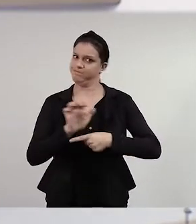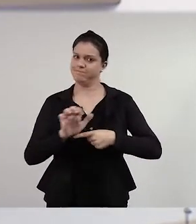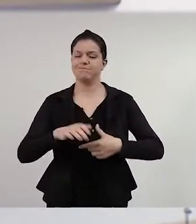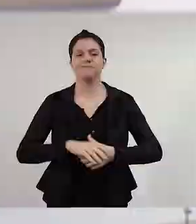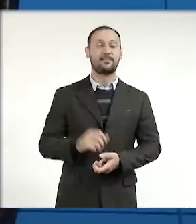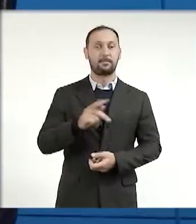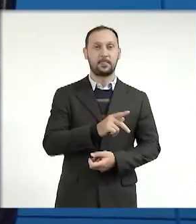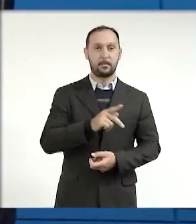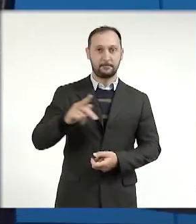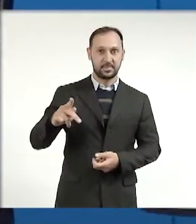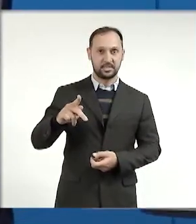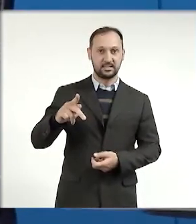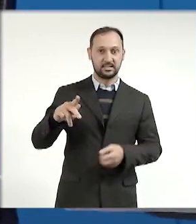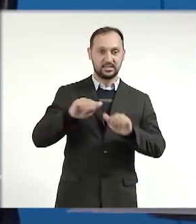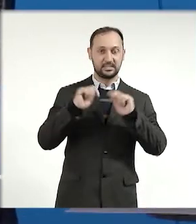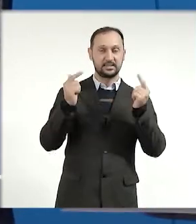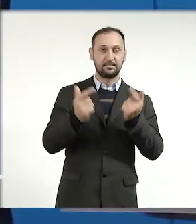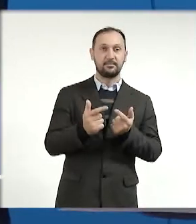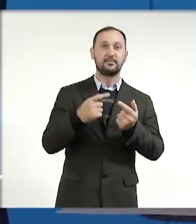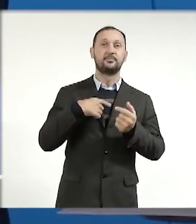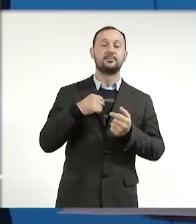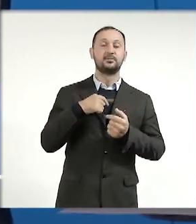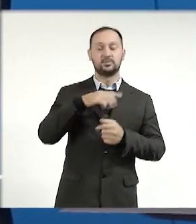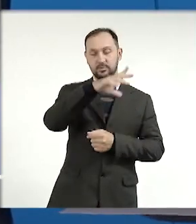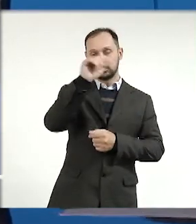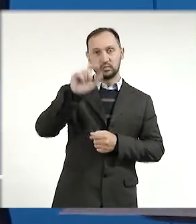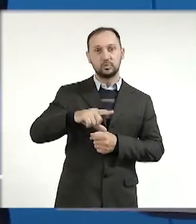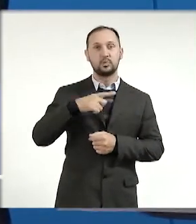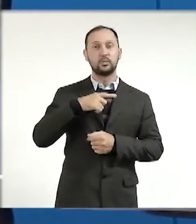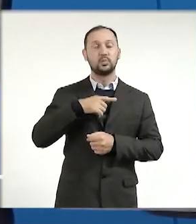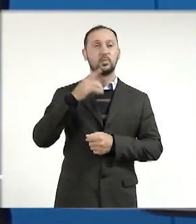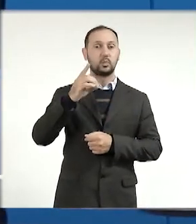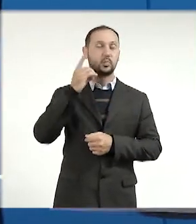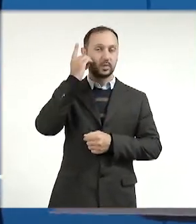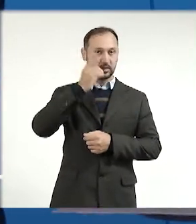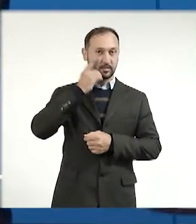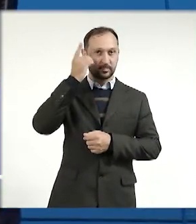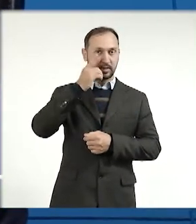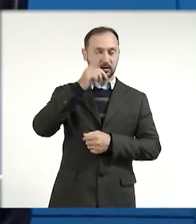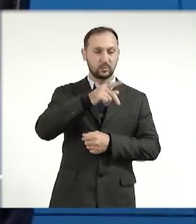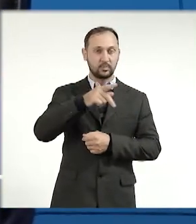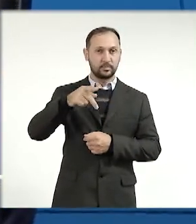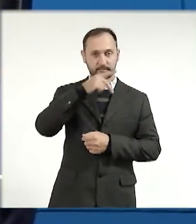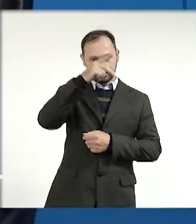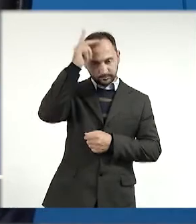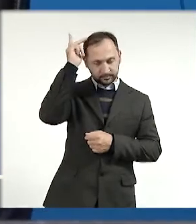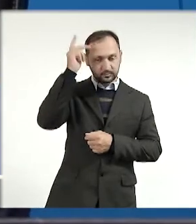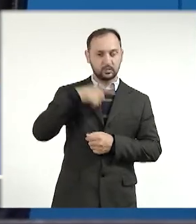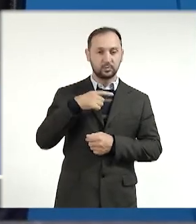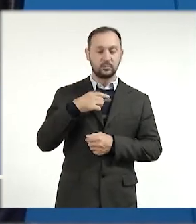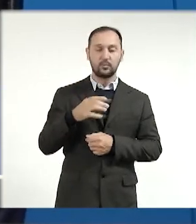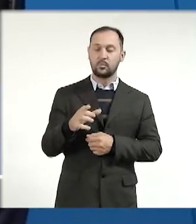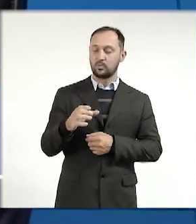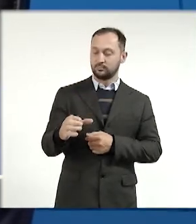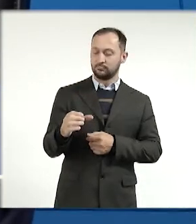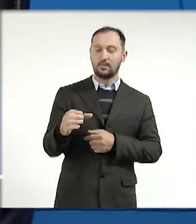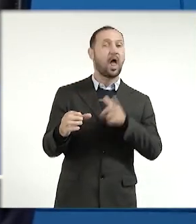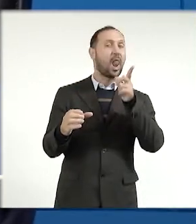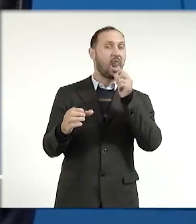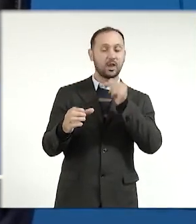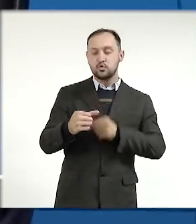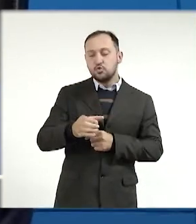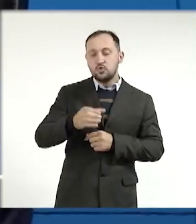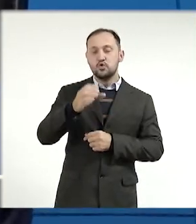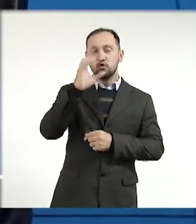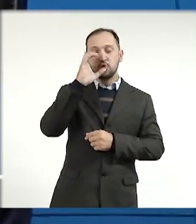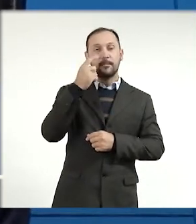estadual. O presidente da Assembleia Legislativa de Mato Grosso do Sul, deputado Paulo Correia, tomou um copo de leite